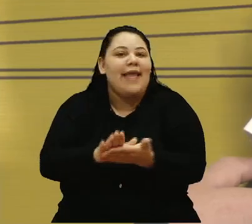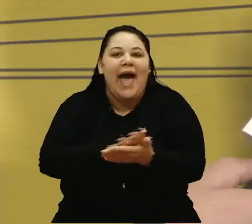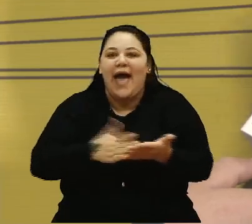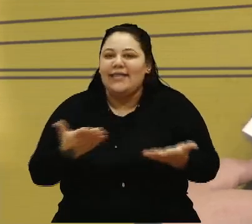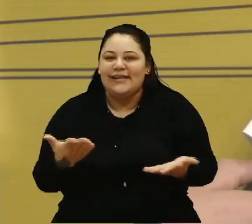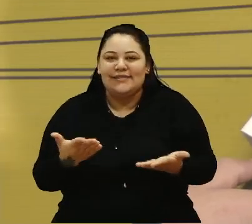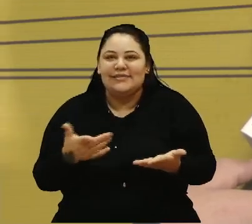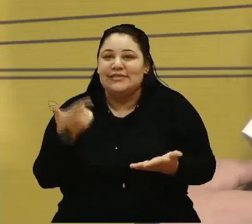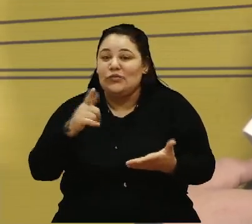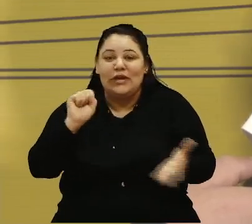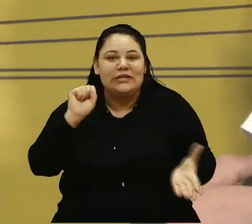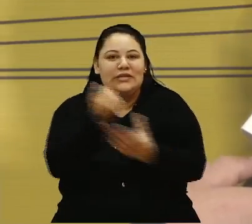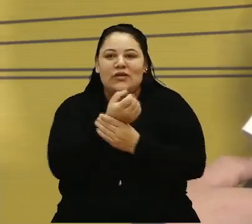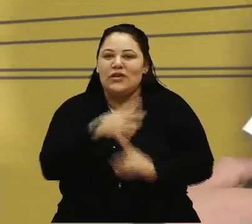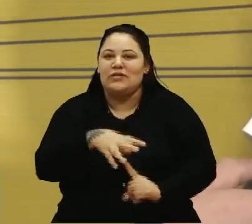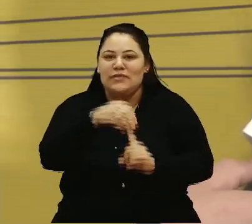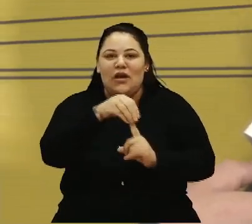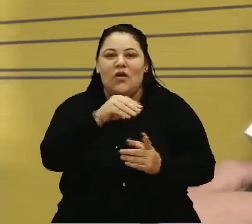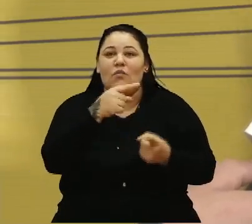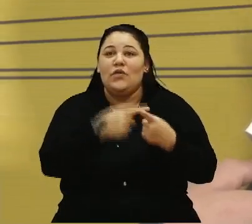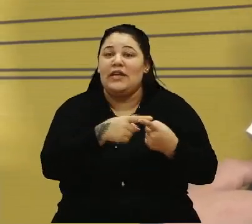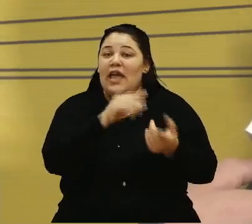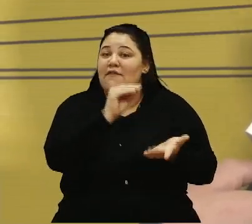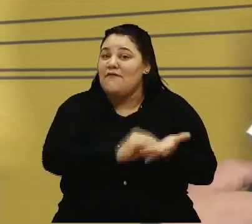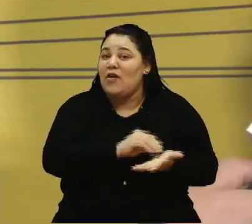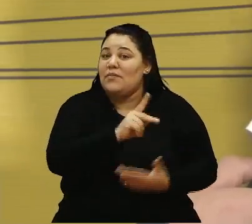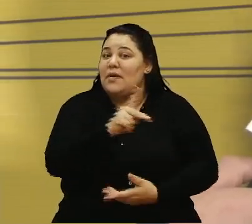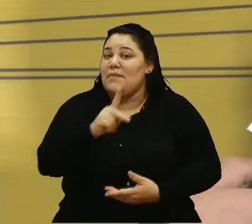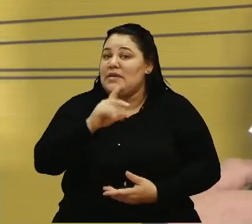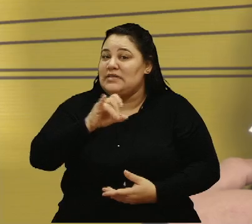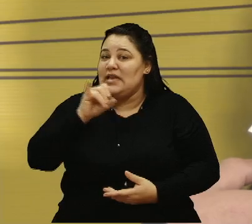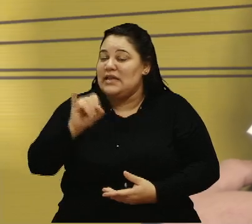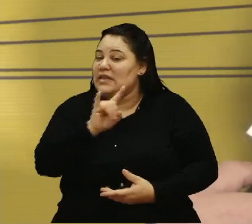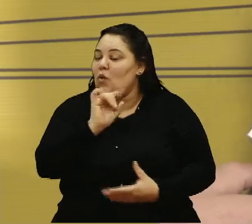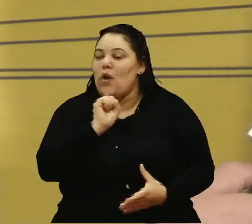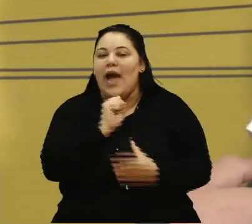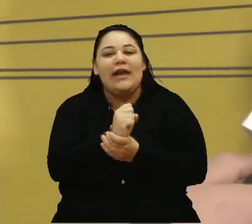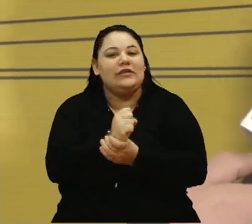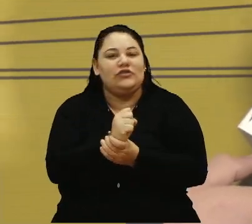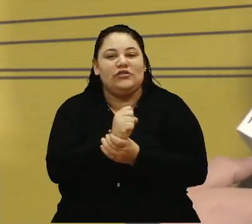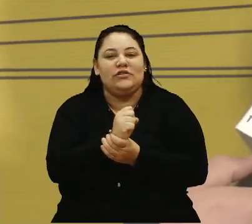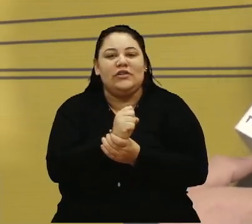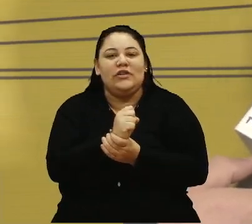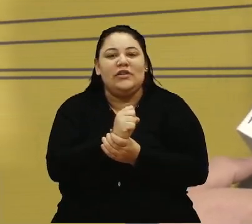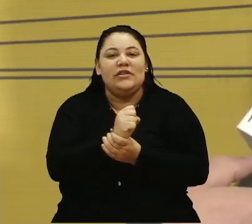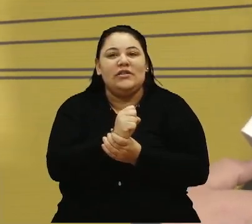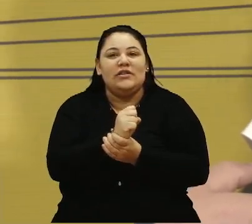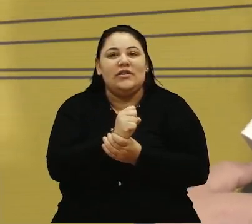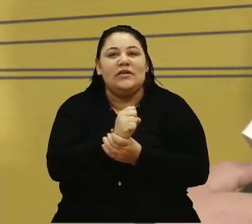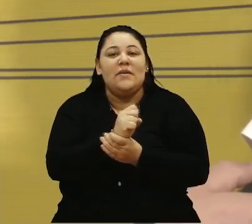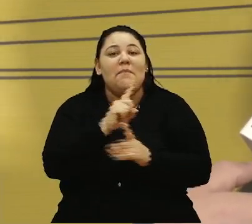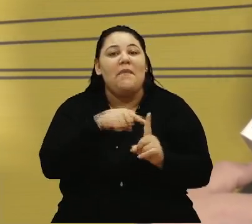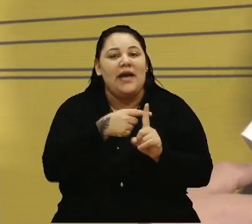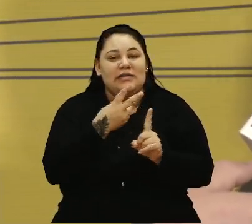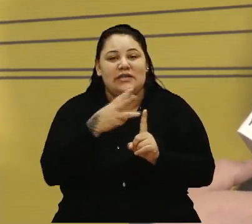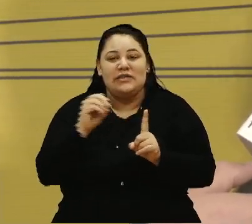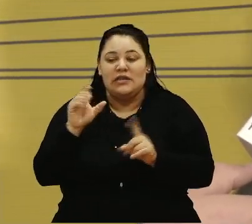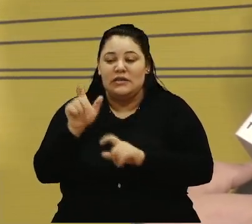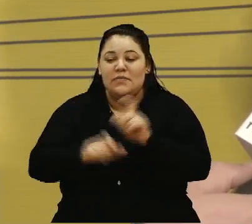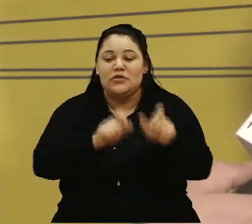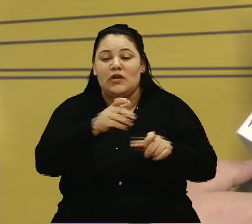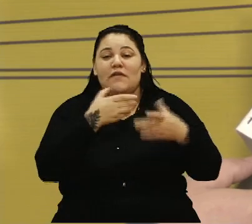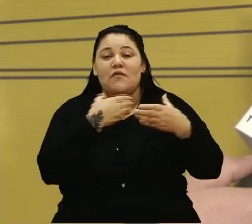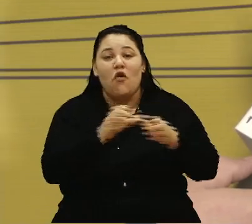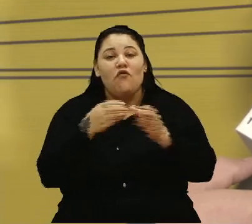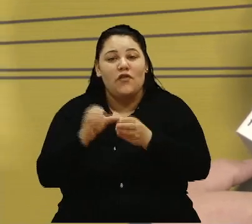tem segurança, porque a falta do PPCI do Ordovaz não garante a segurança de mais de 300 pessoas que frequentam aquele